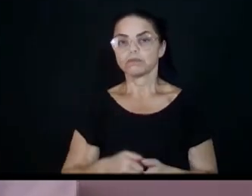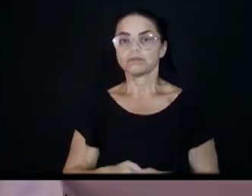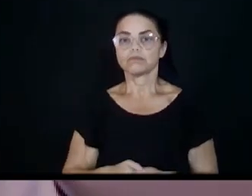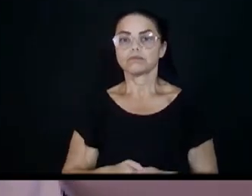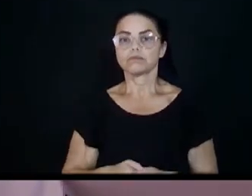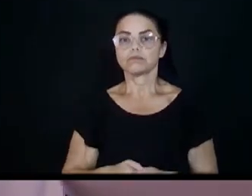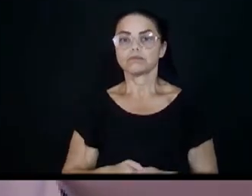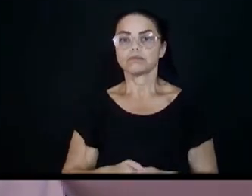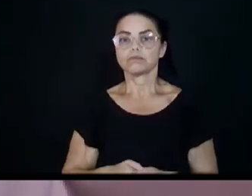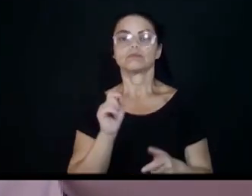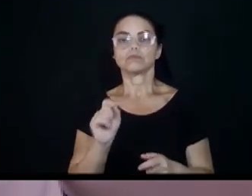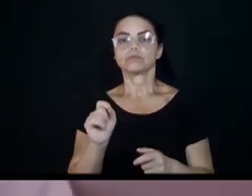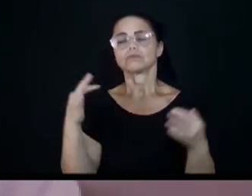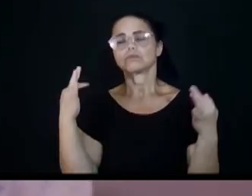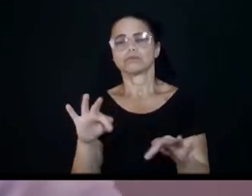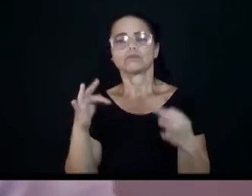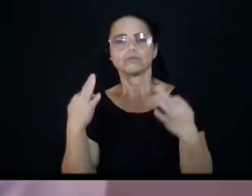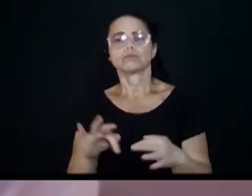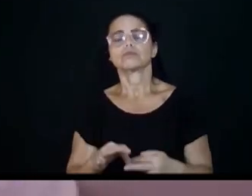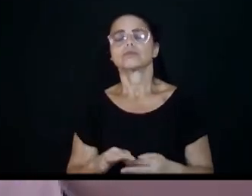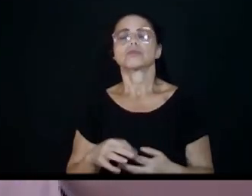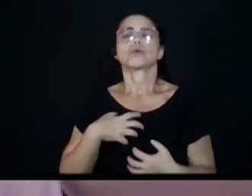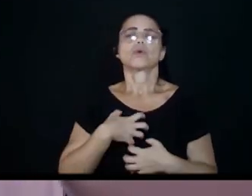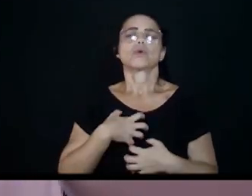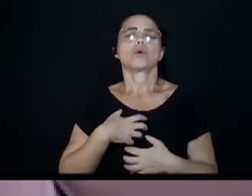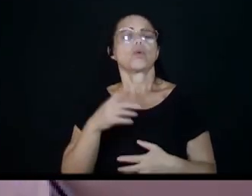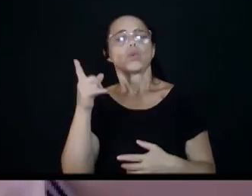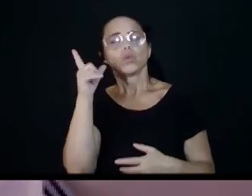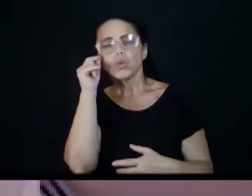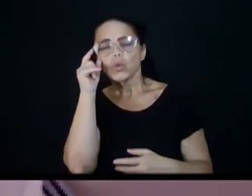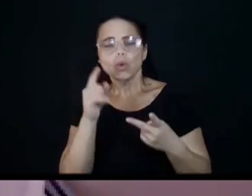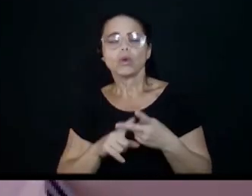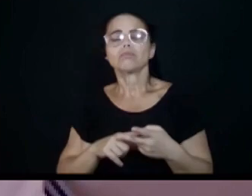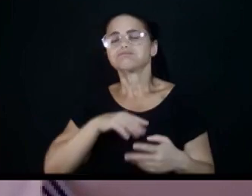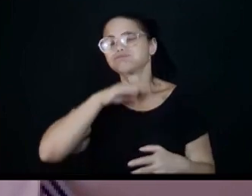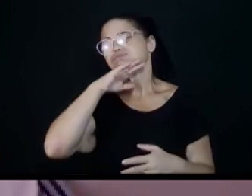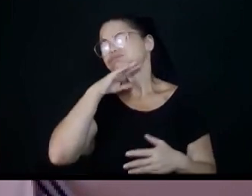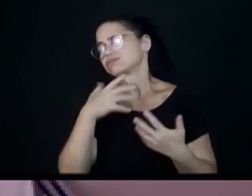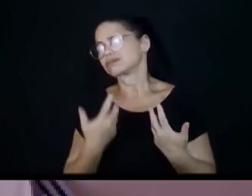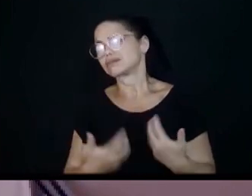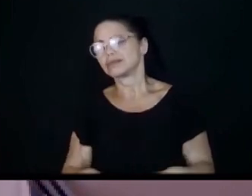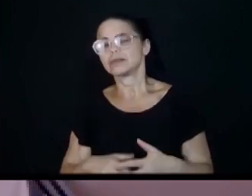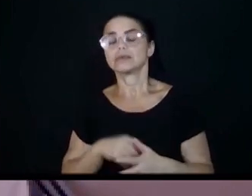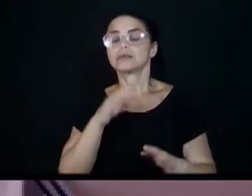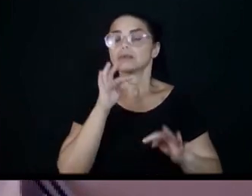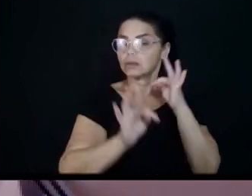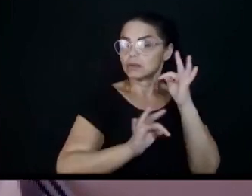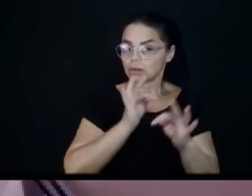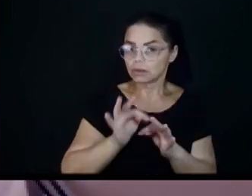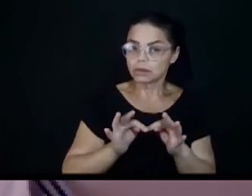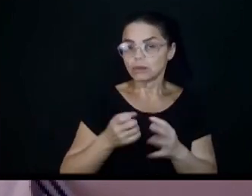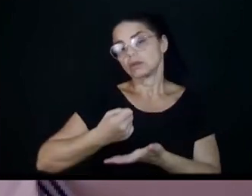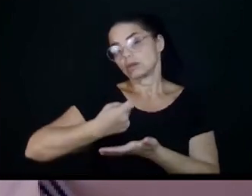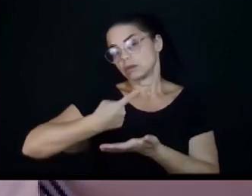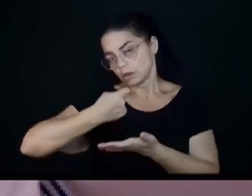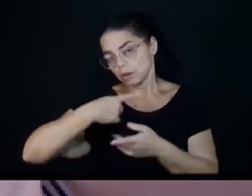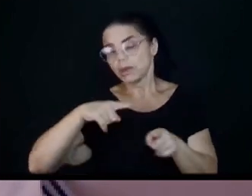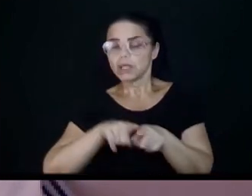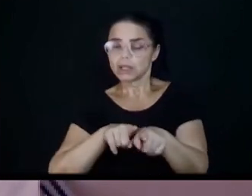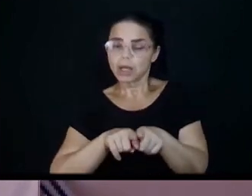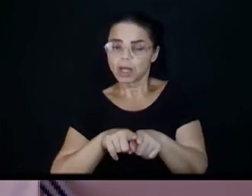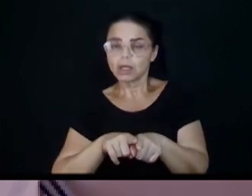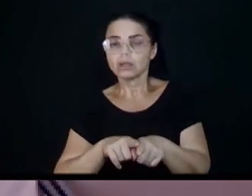dor, da fadiga, do sono, etc. E tem os tratamentos farmacológicos, que vão